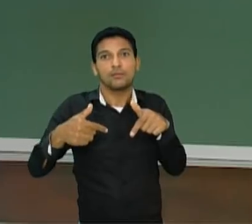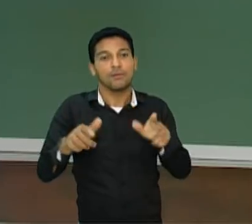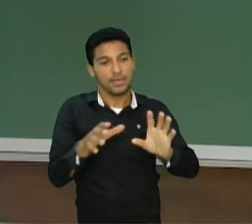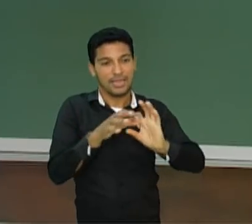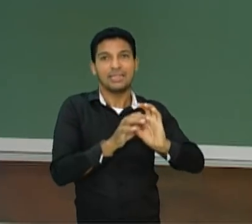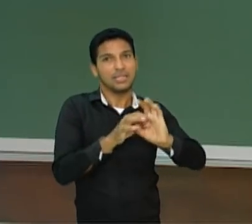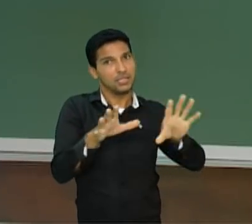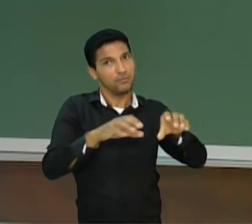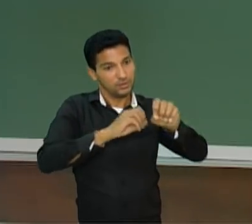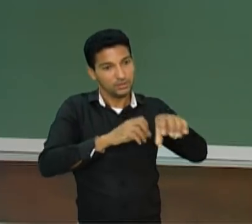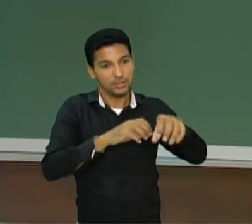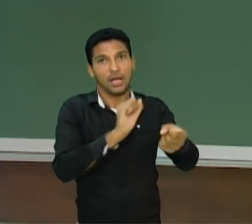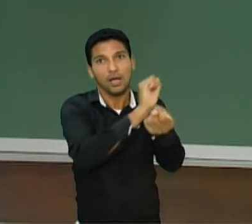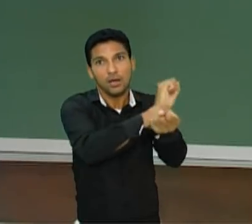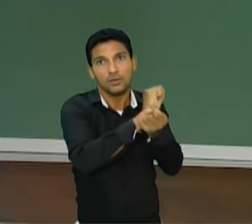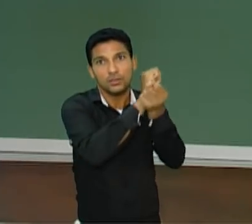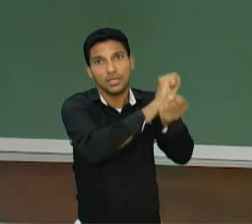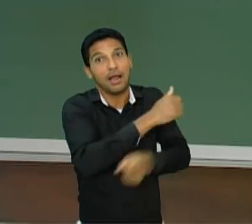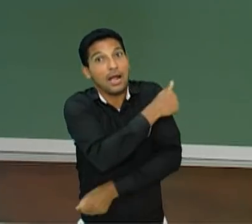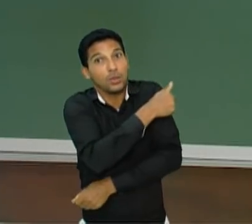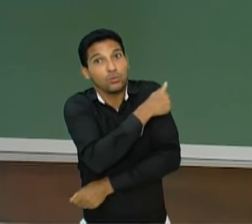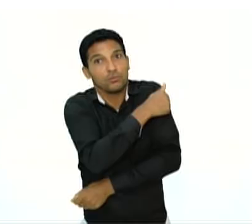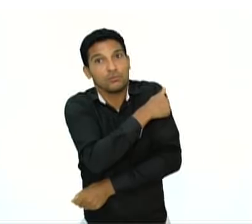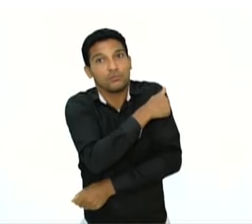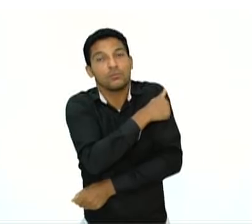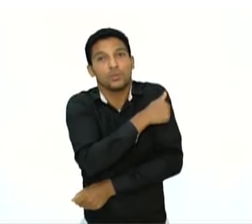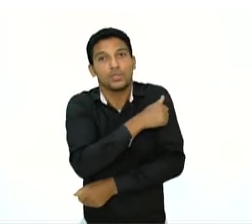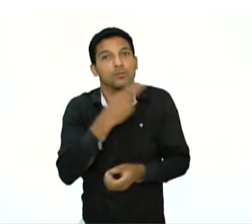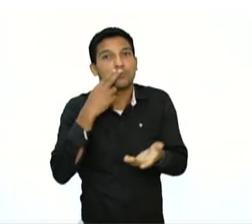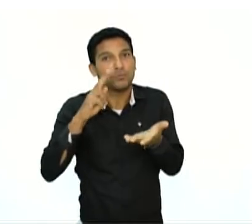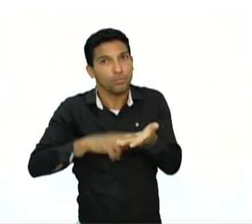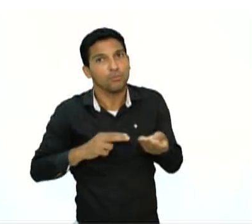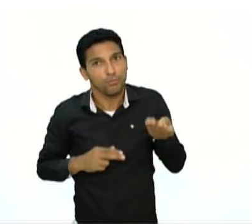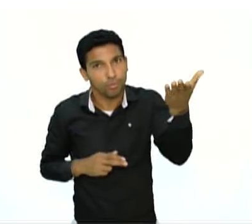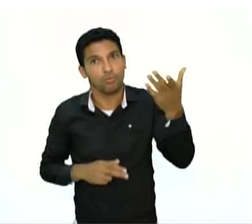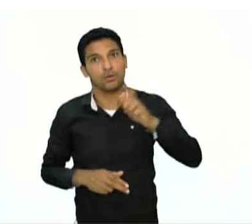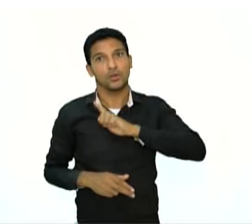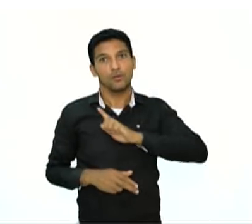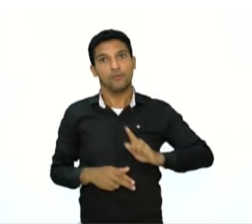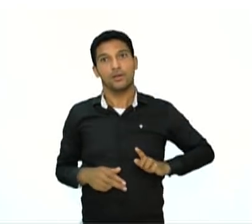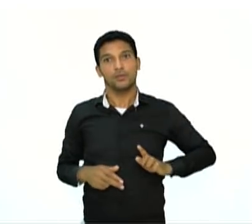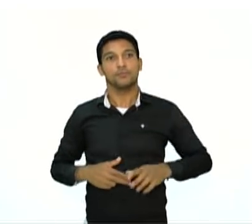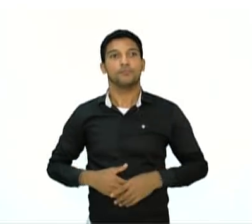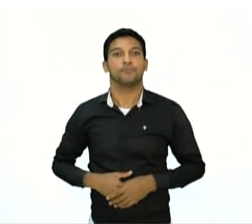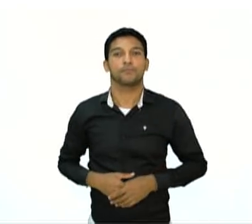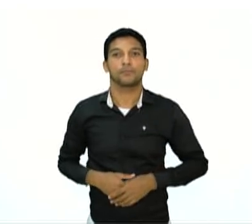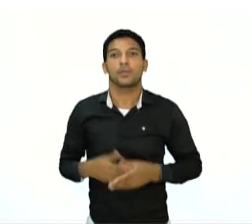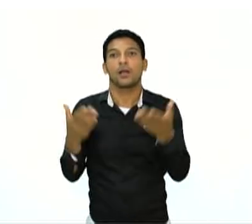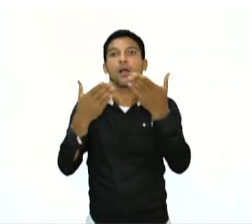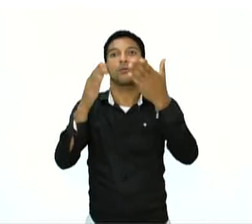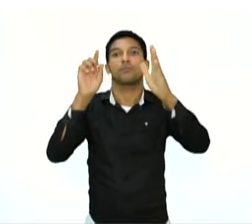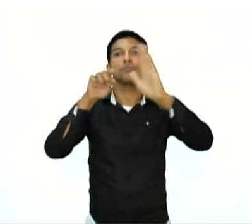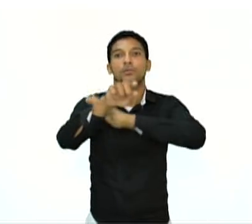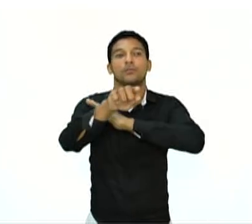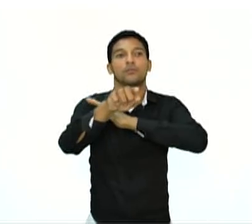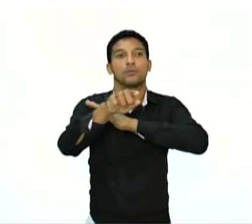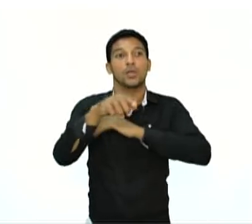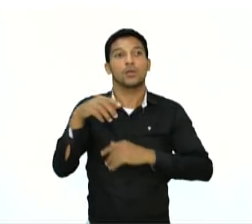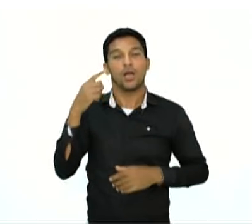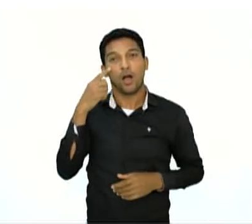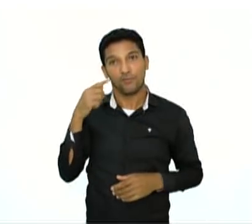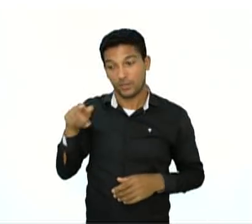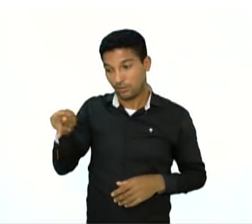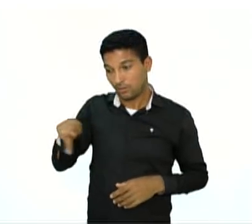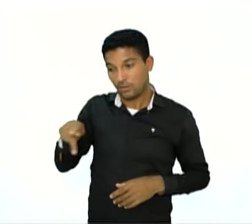para afrodescendentes e pobres. Mas antes de abordar esse assunto, eu quero voltar no tempo. Eu quero falar